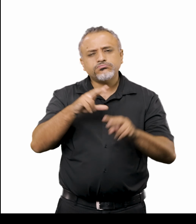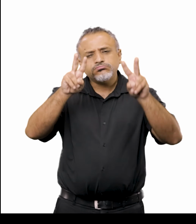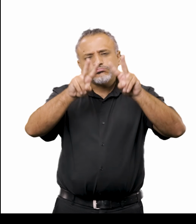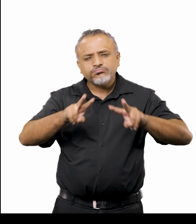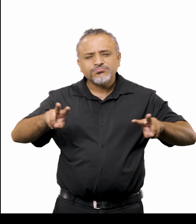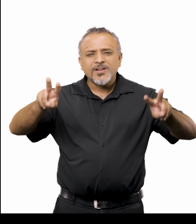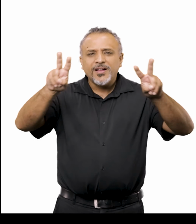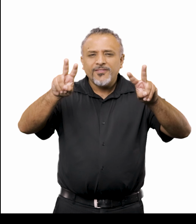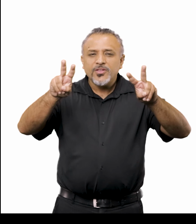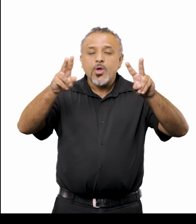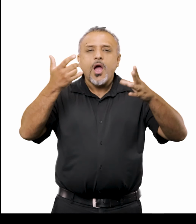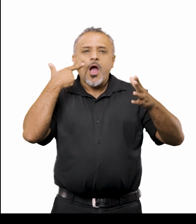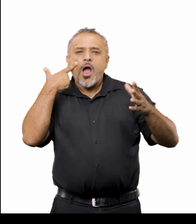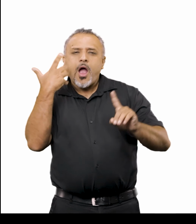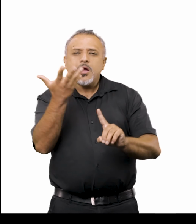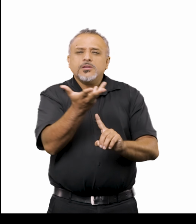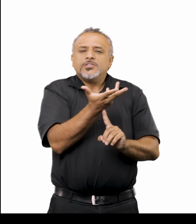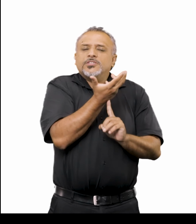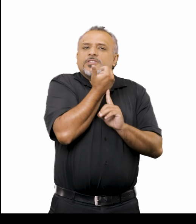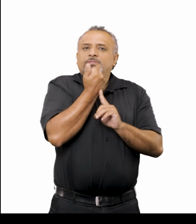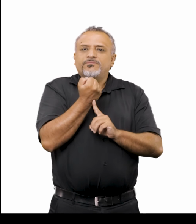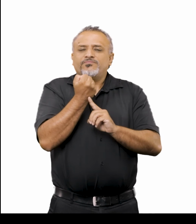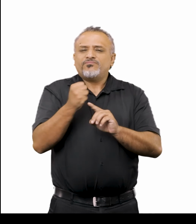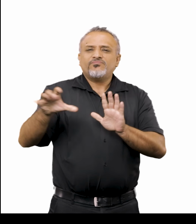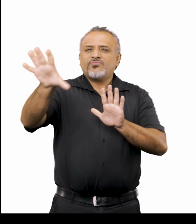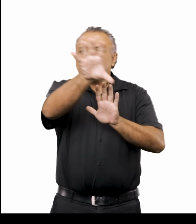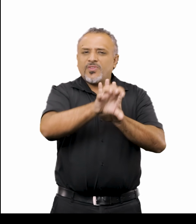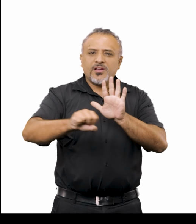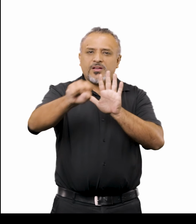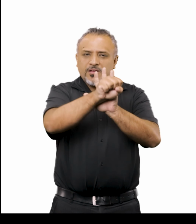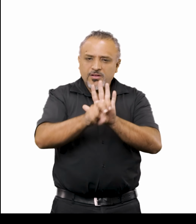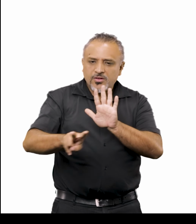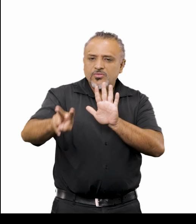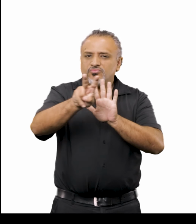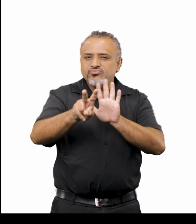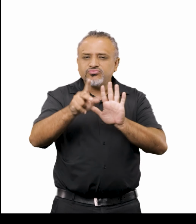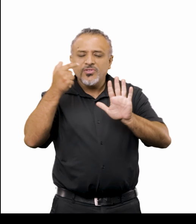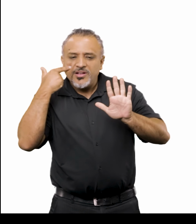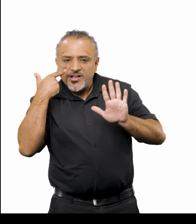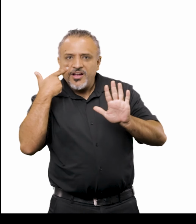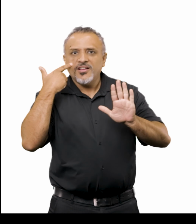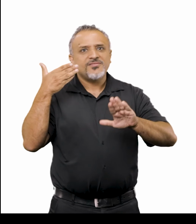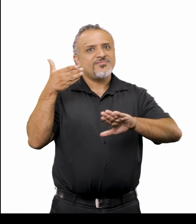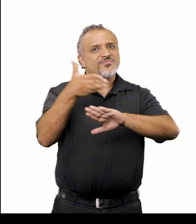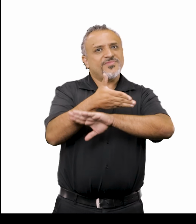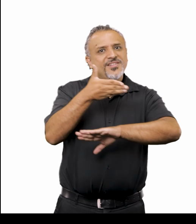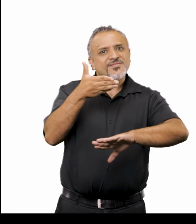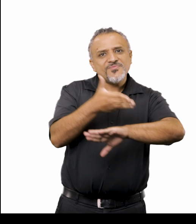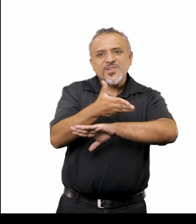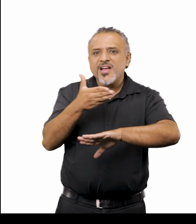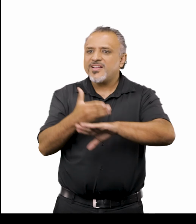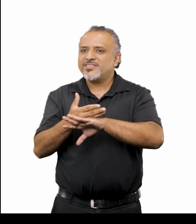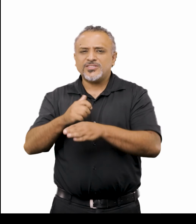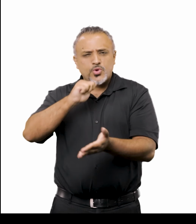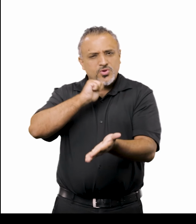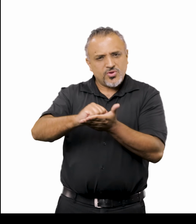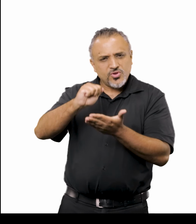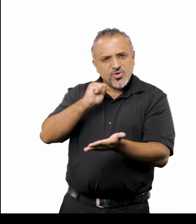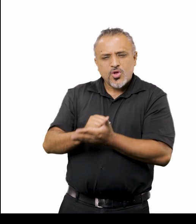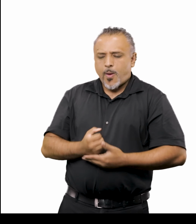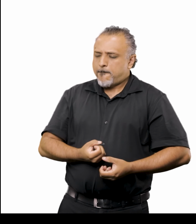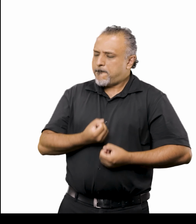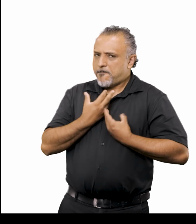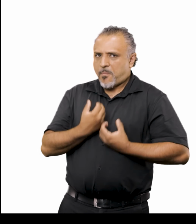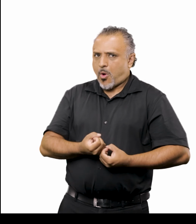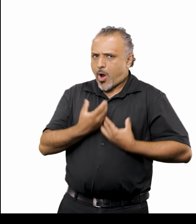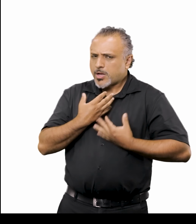artes visuais, esse movimento reivindicava mudanças na arte brasileira e também contava com uma participação muito ativa de escritores,